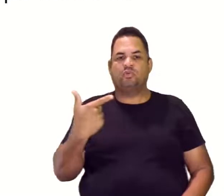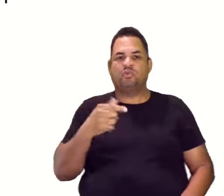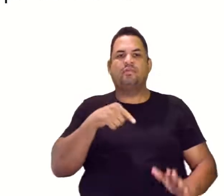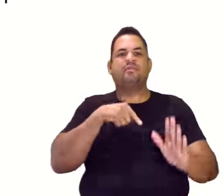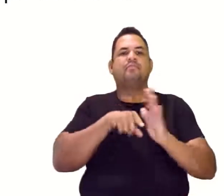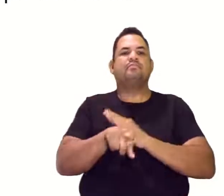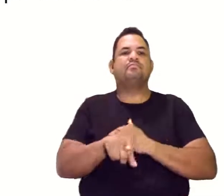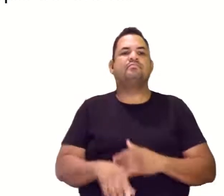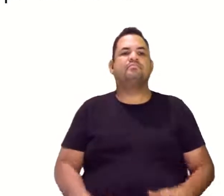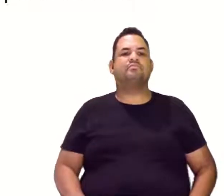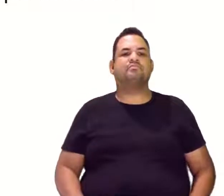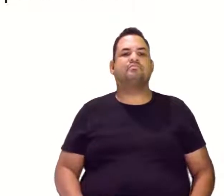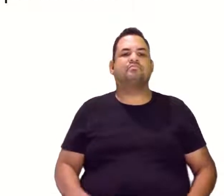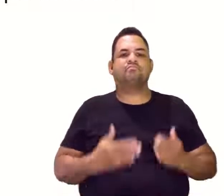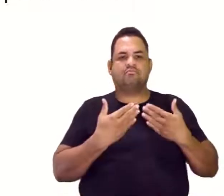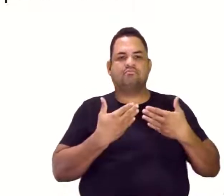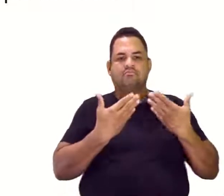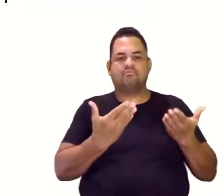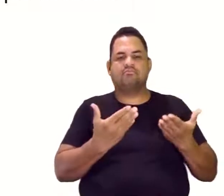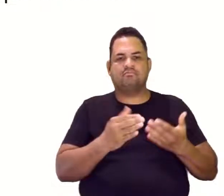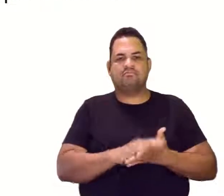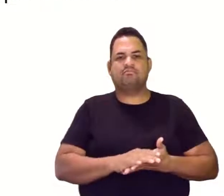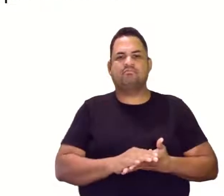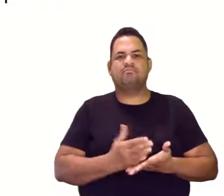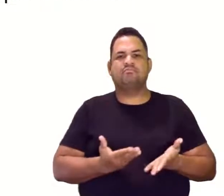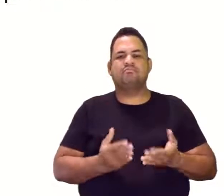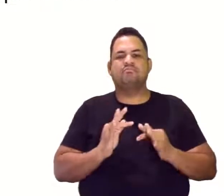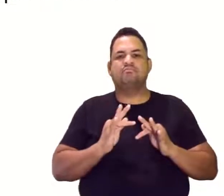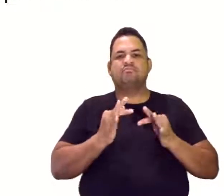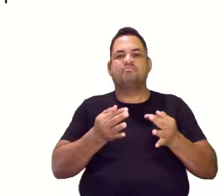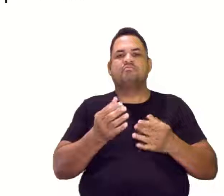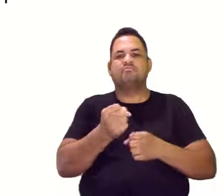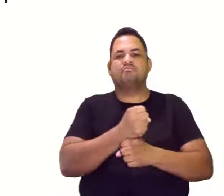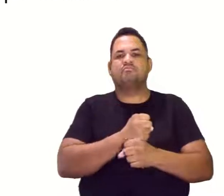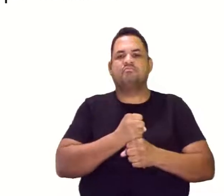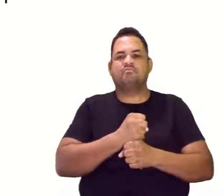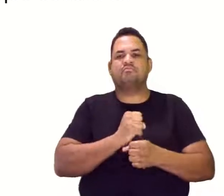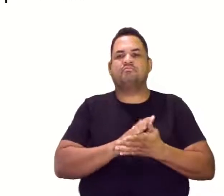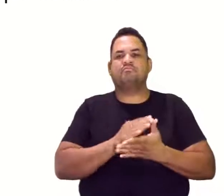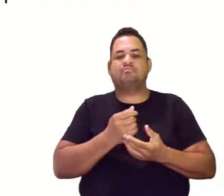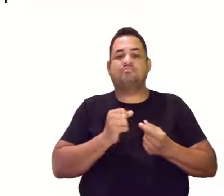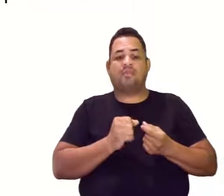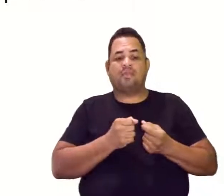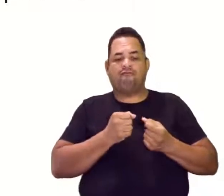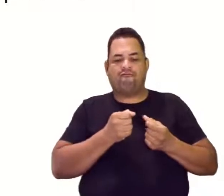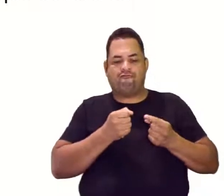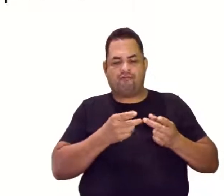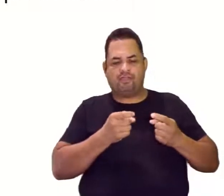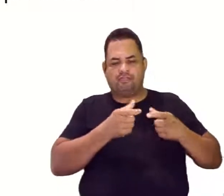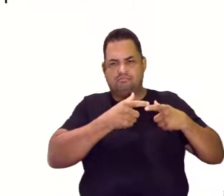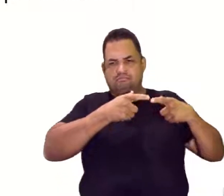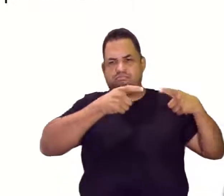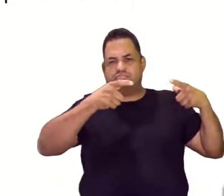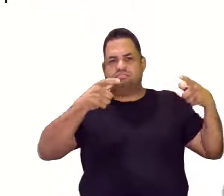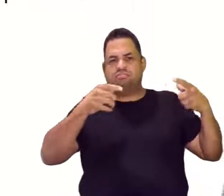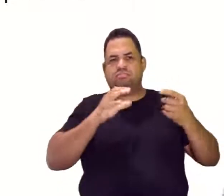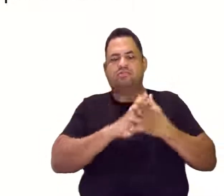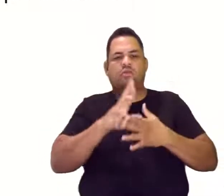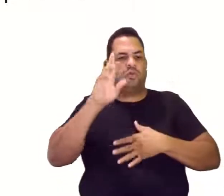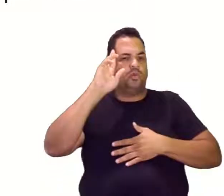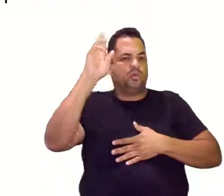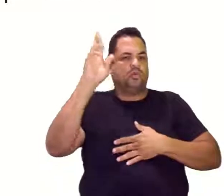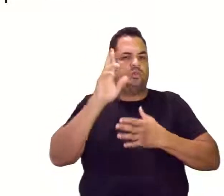pergunta é... Dados a chegada do final do ano e o aumento das vendas, a